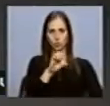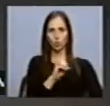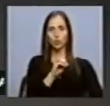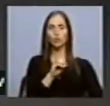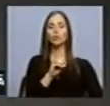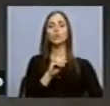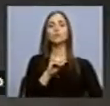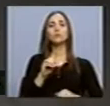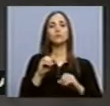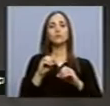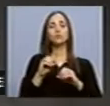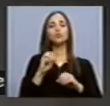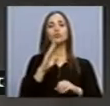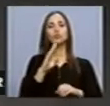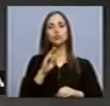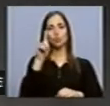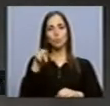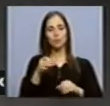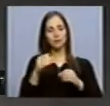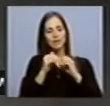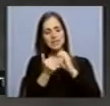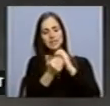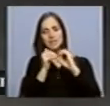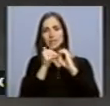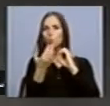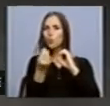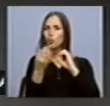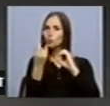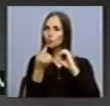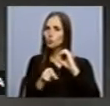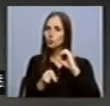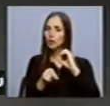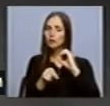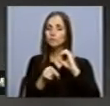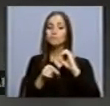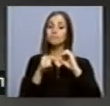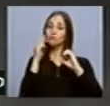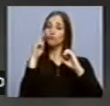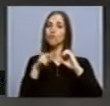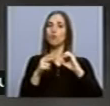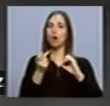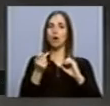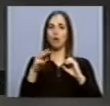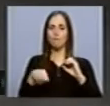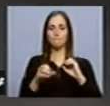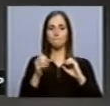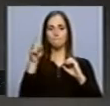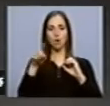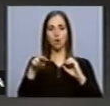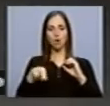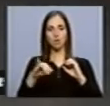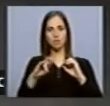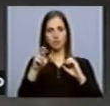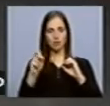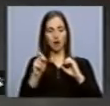de Júpiter, e curiosamente, é uma zona que nós encontramos, é a amónia que nós encontramos, não apenas nas camadas elevadas da atmosfera